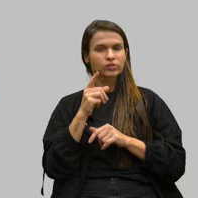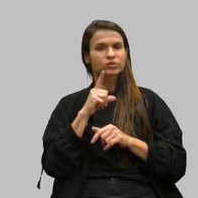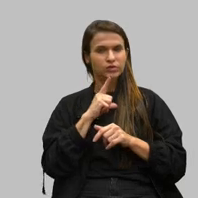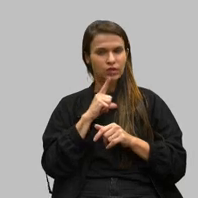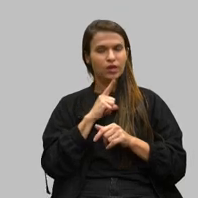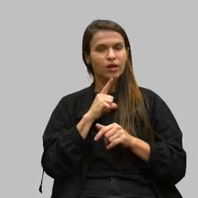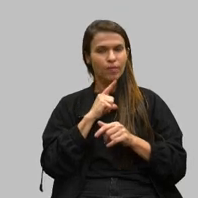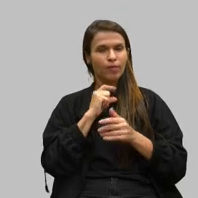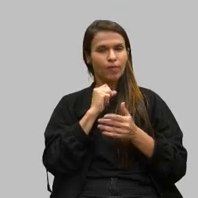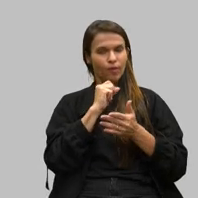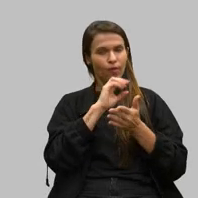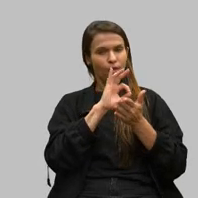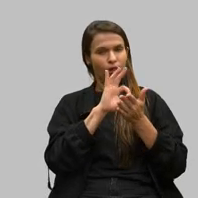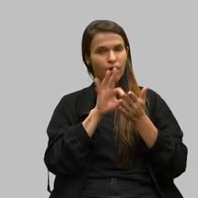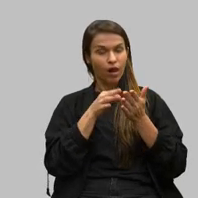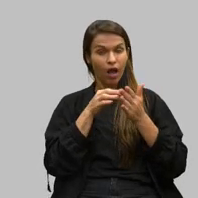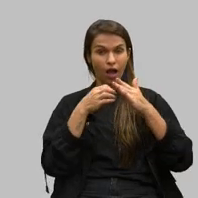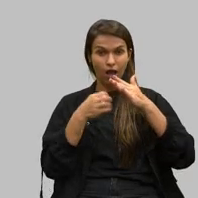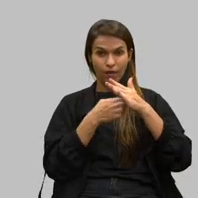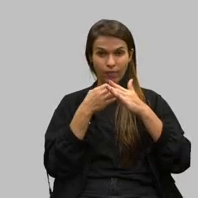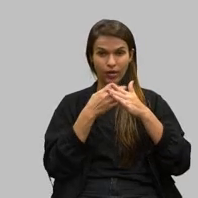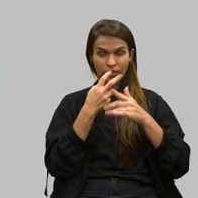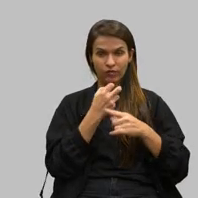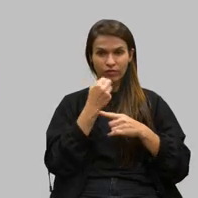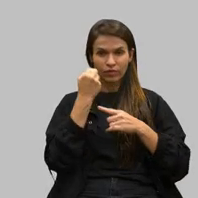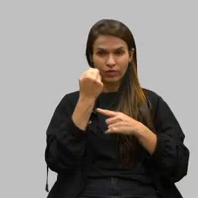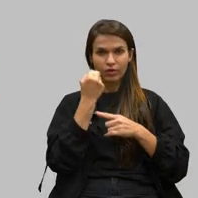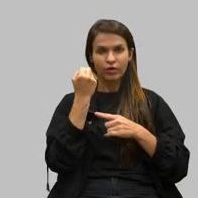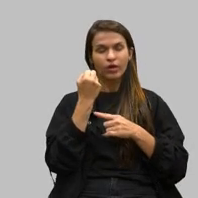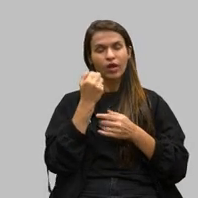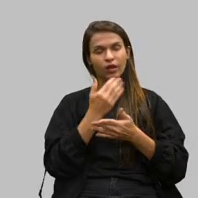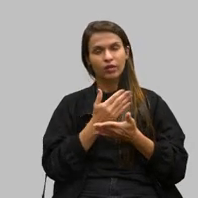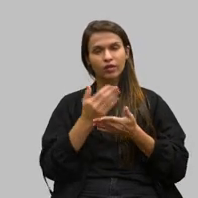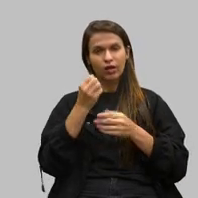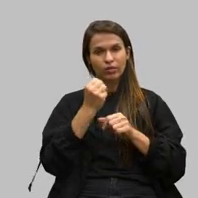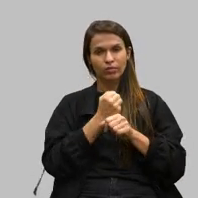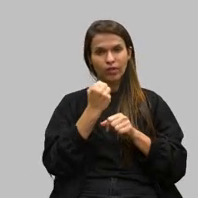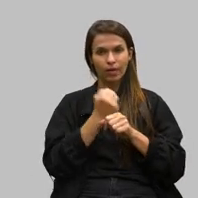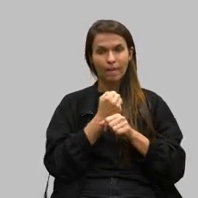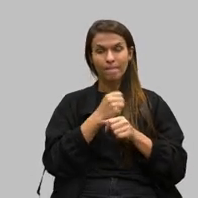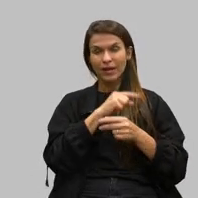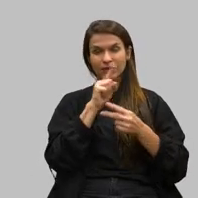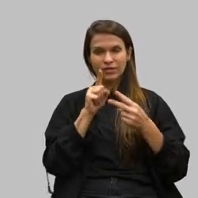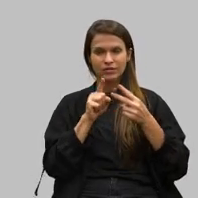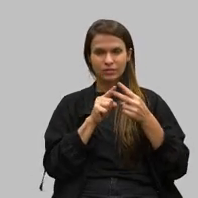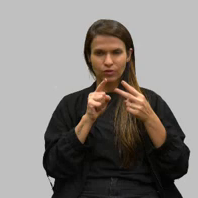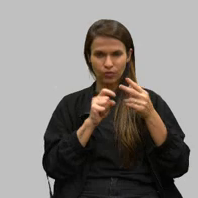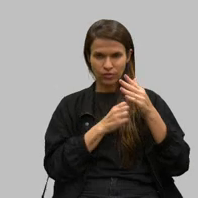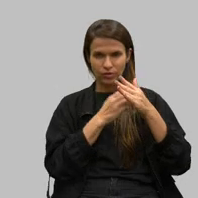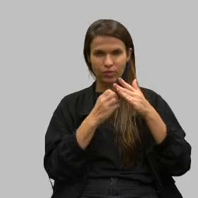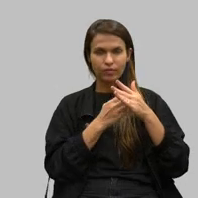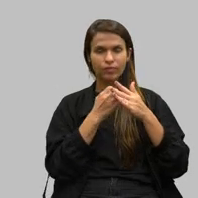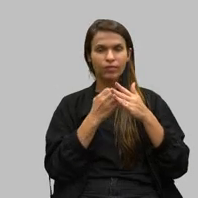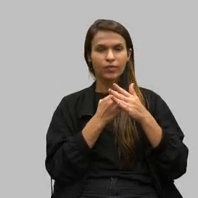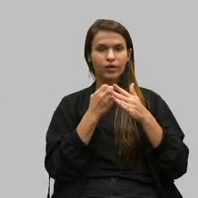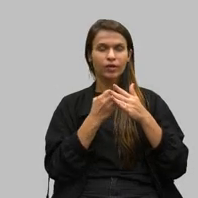empresa vencedora ia iniciar as obras, mas a segunda colocada entrou com,